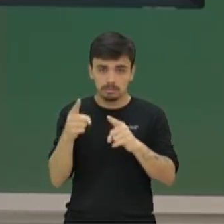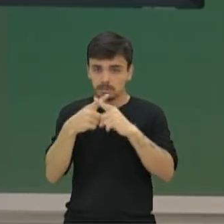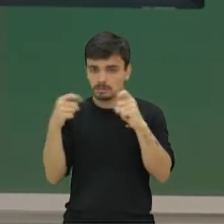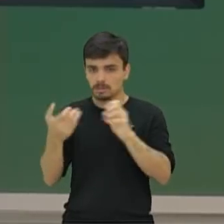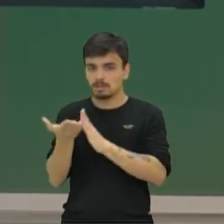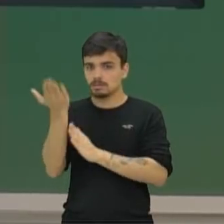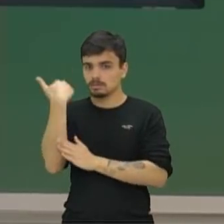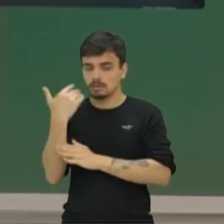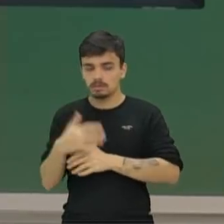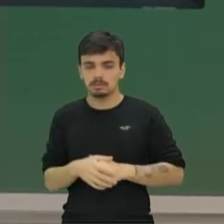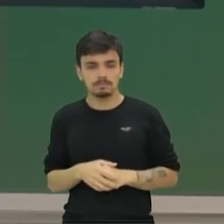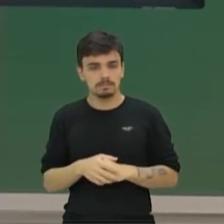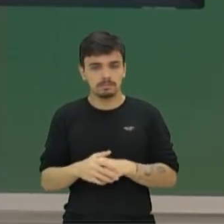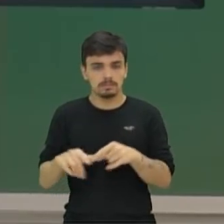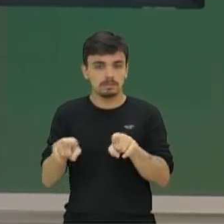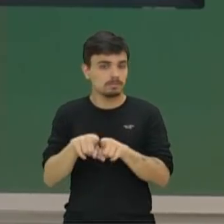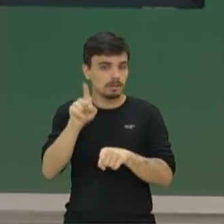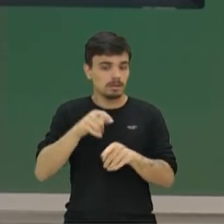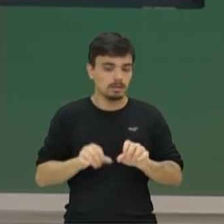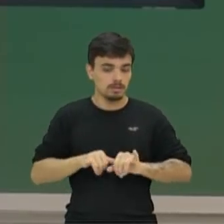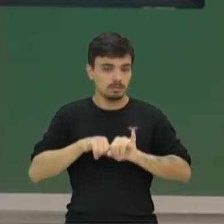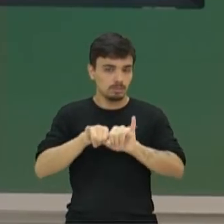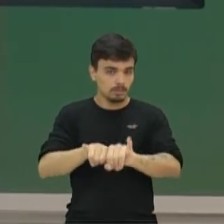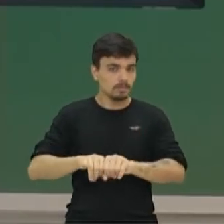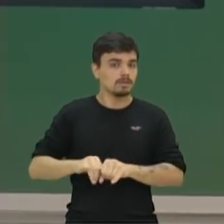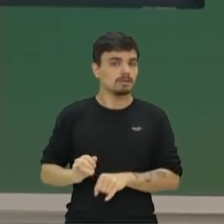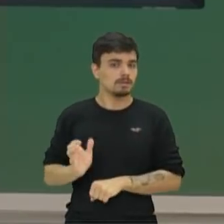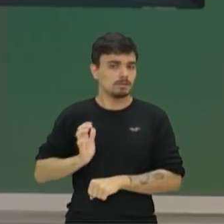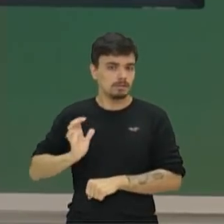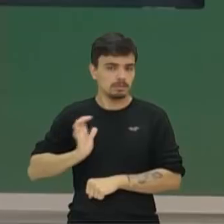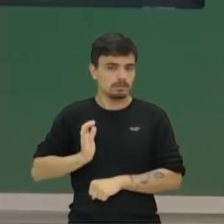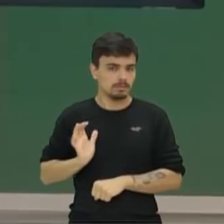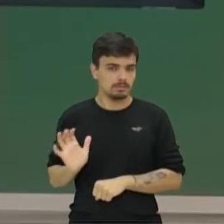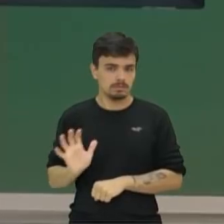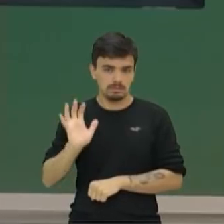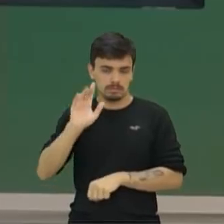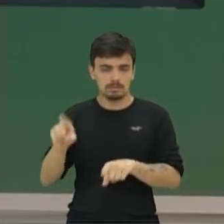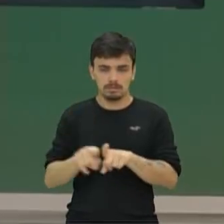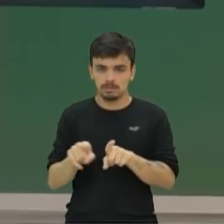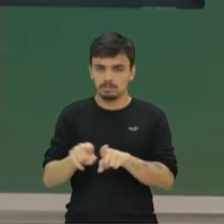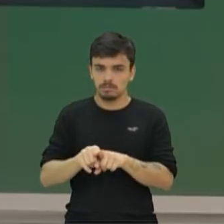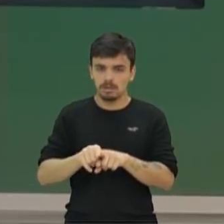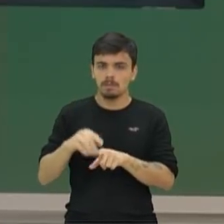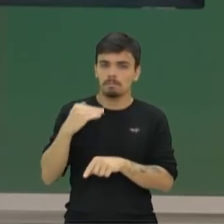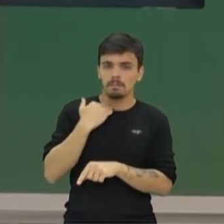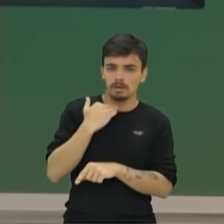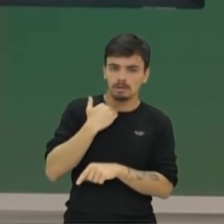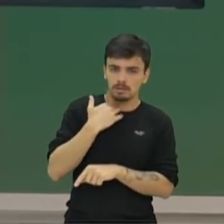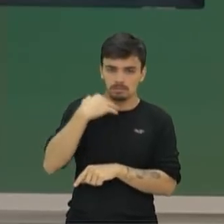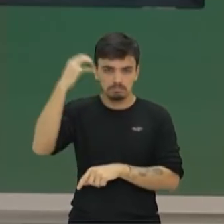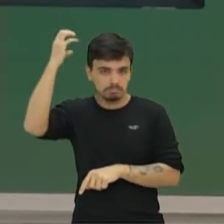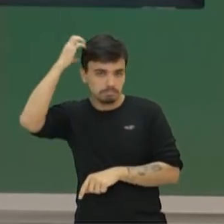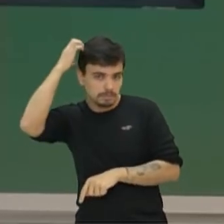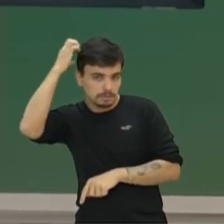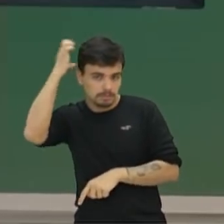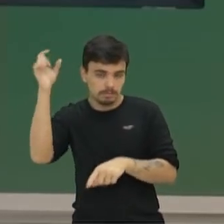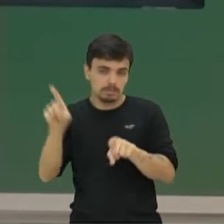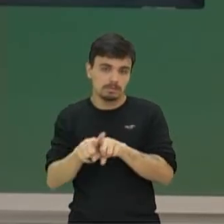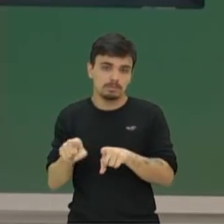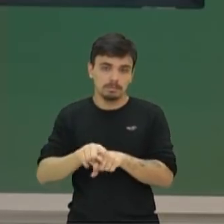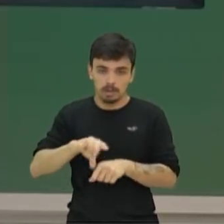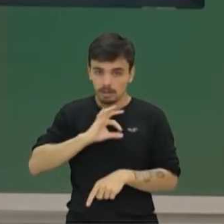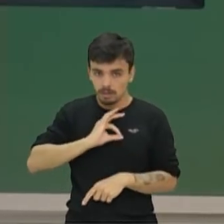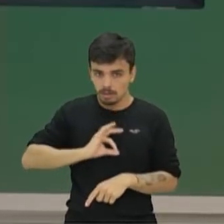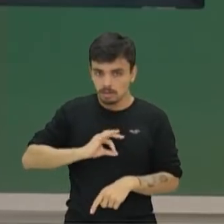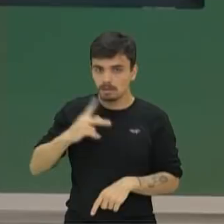época. Eram comerciantes ricos, banqueiros, príncipes e papas. A igreja foi uma